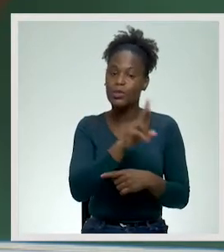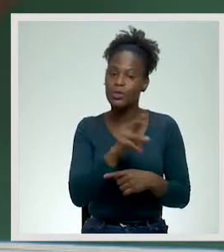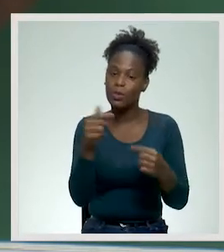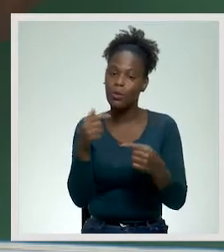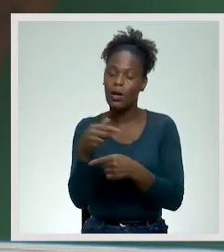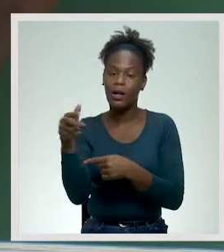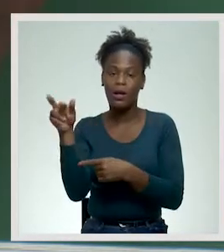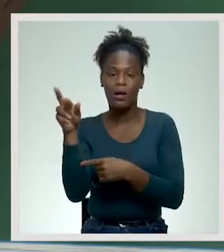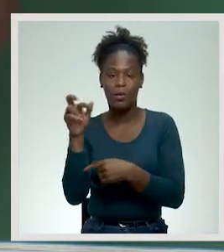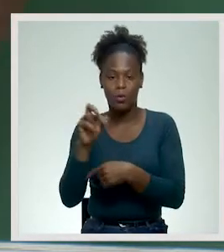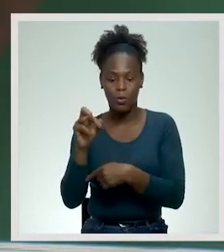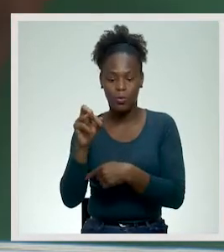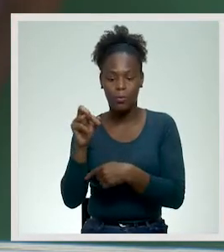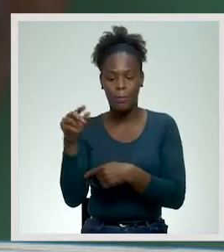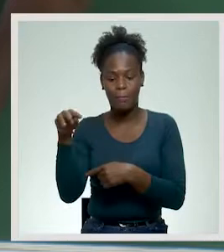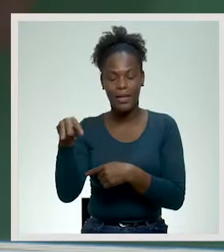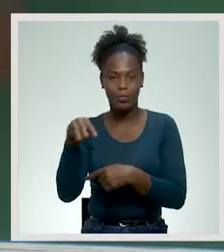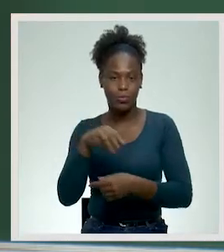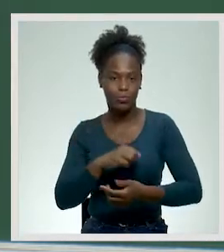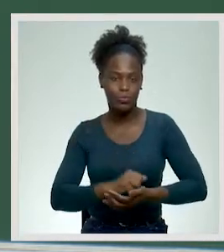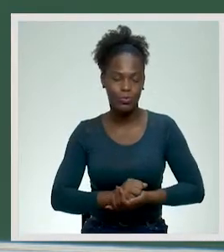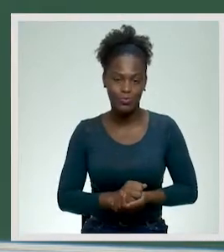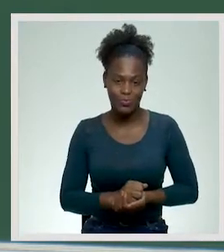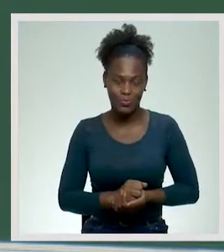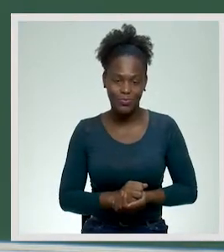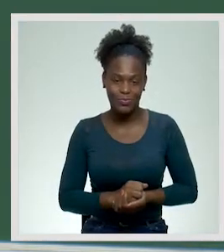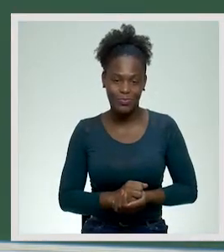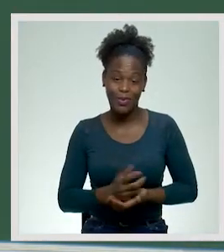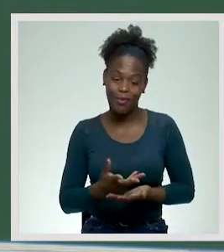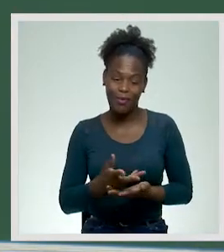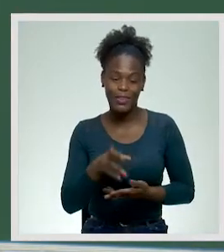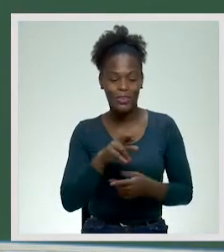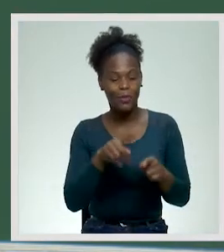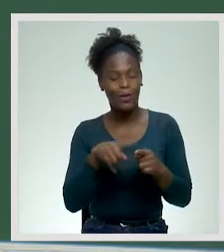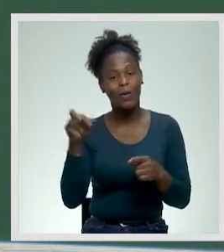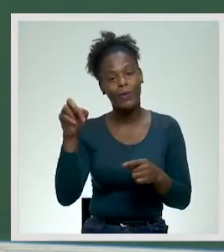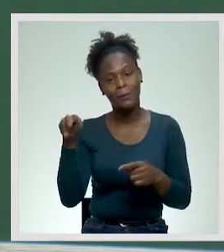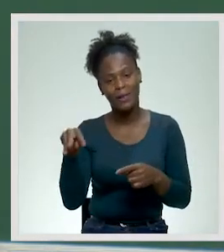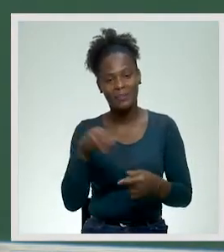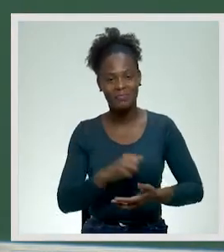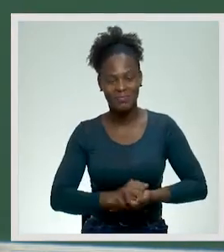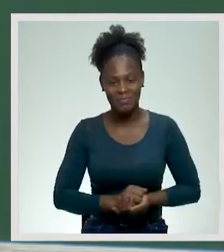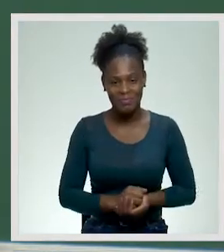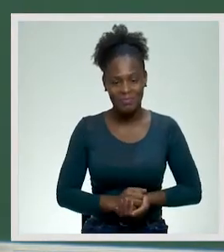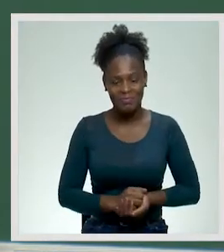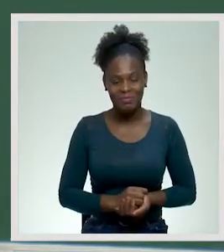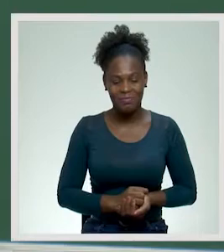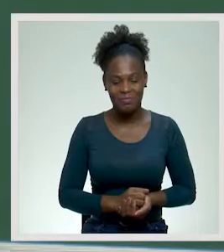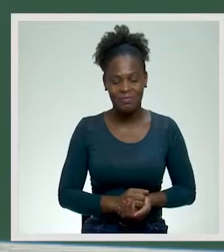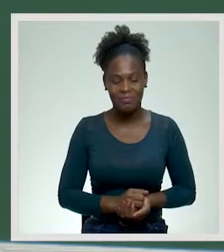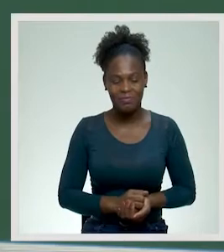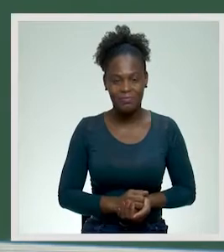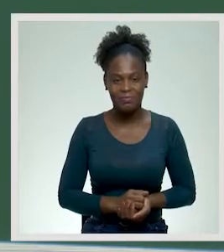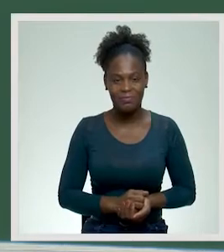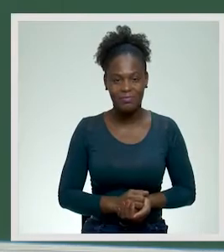igual a 8 metros. Então, logo, x é igual a 8